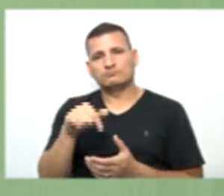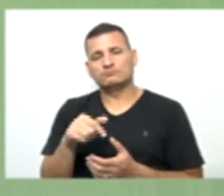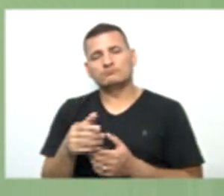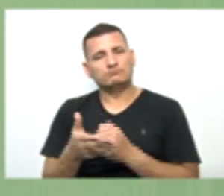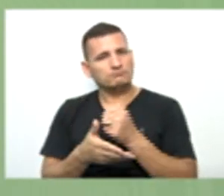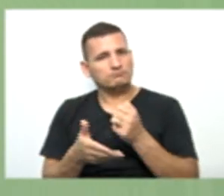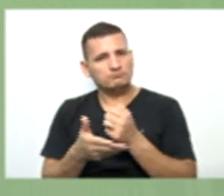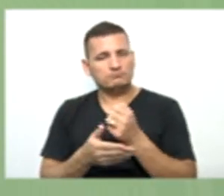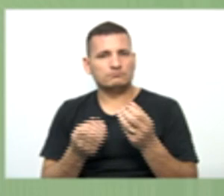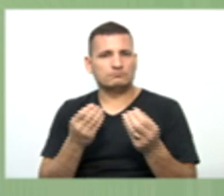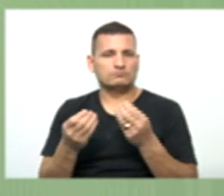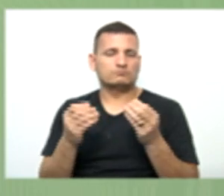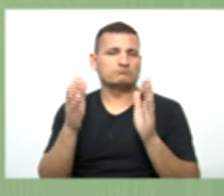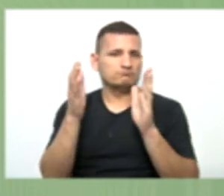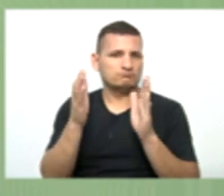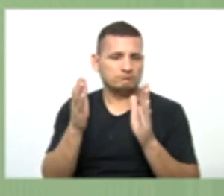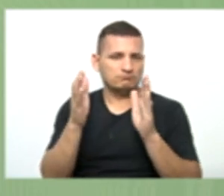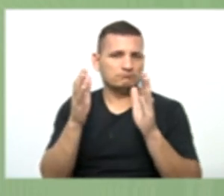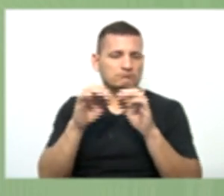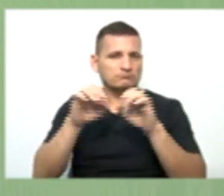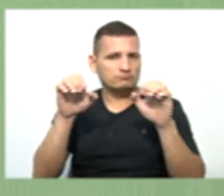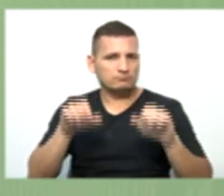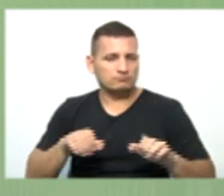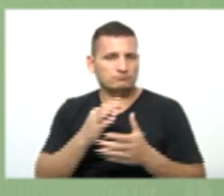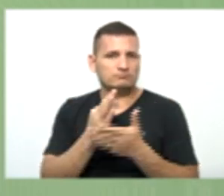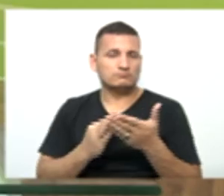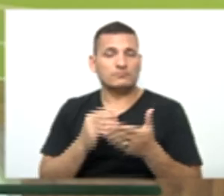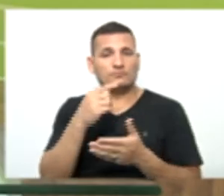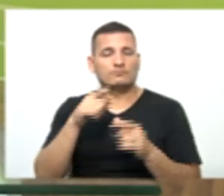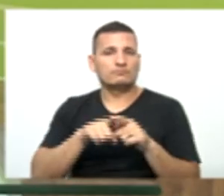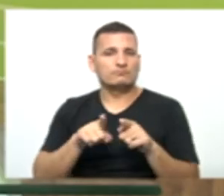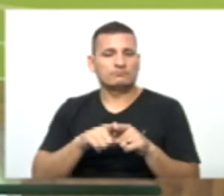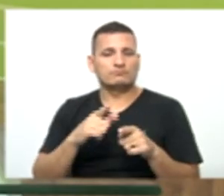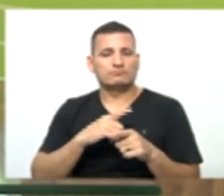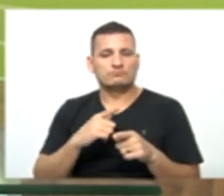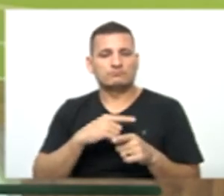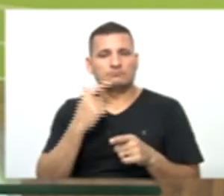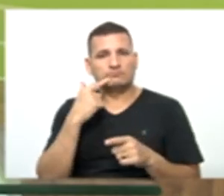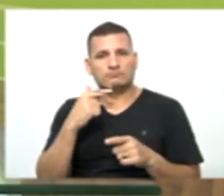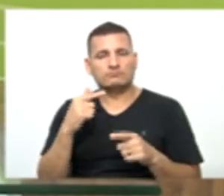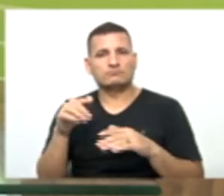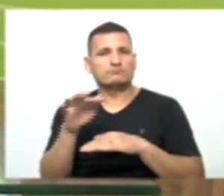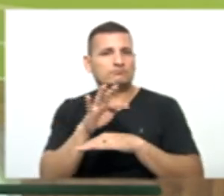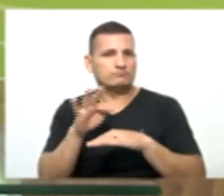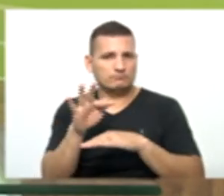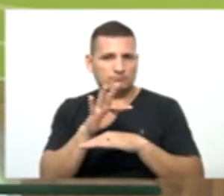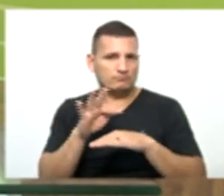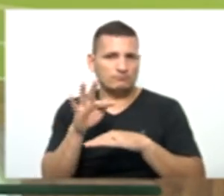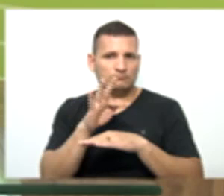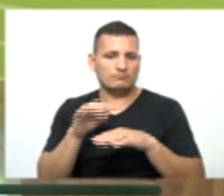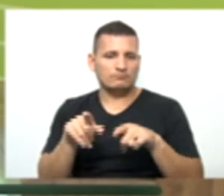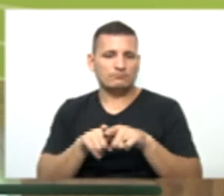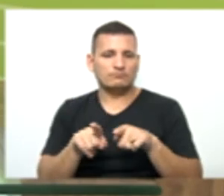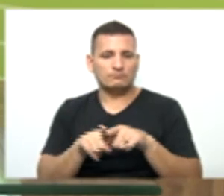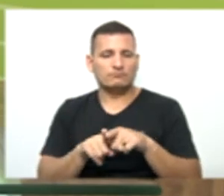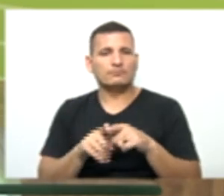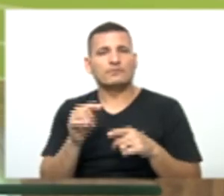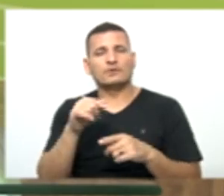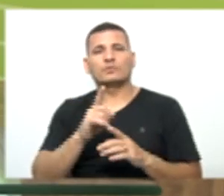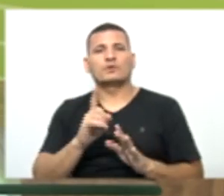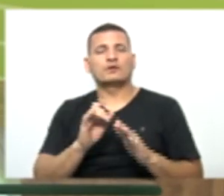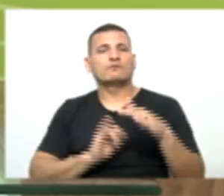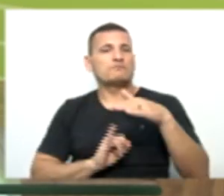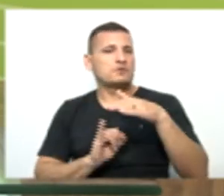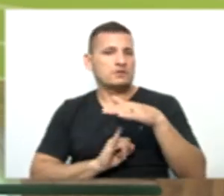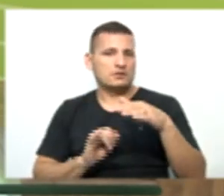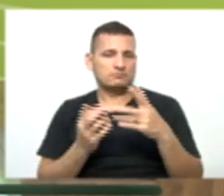formatação. Ele traz também a linguagem formal, né, professora? Não vem com aquela informalidade que nós costumamos dialogar no dia